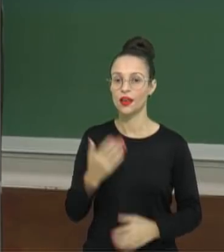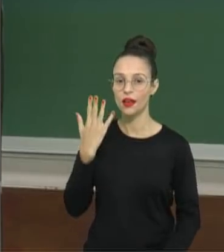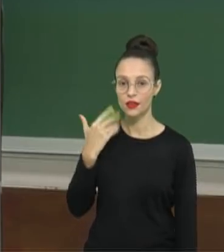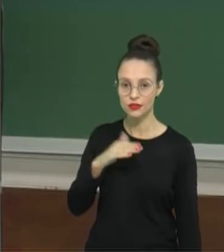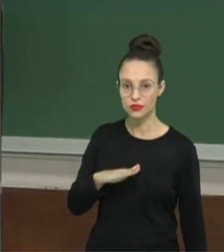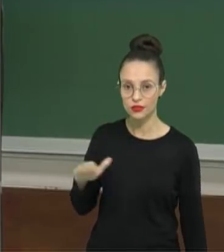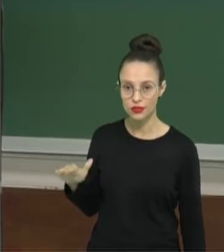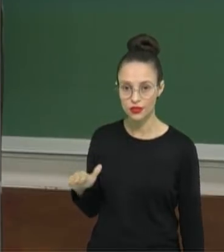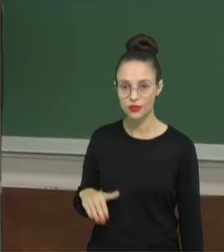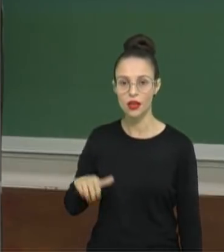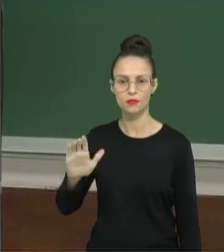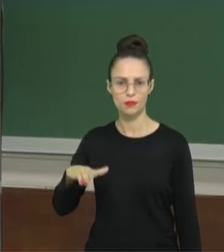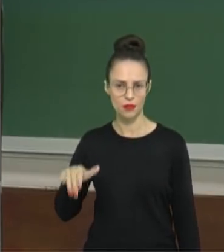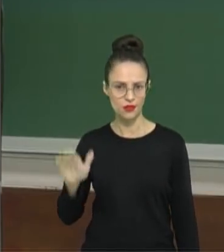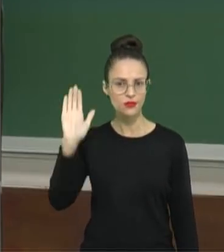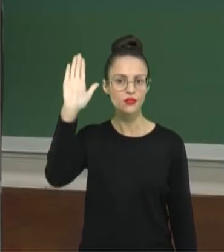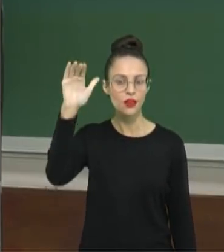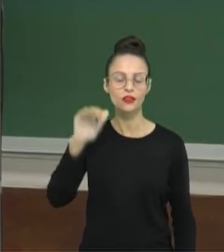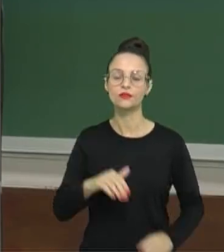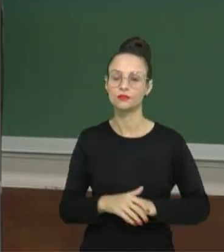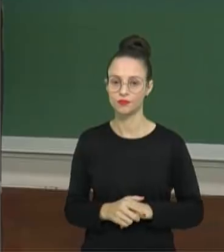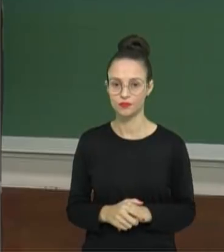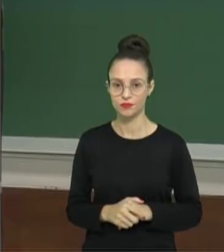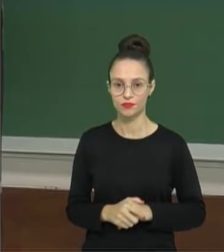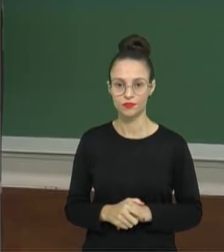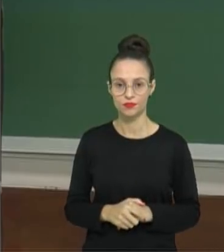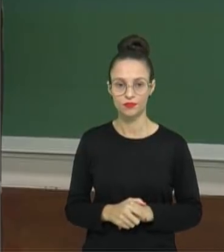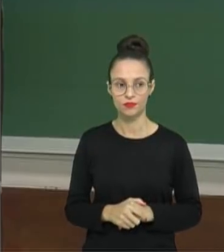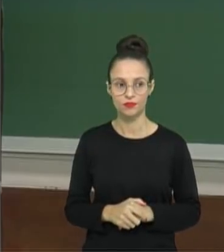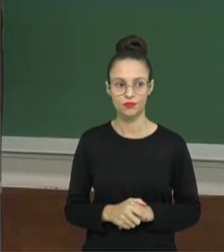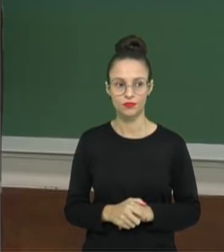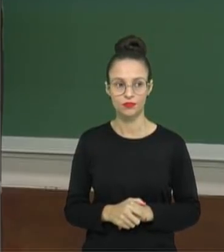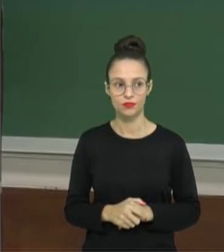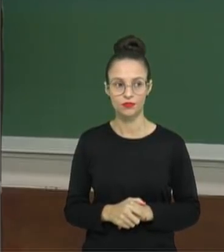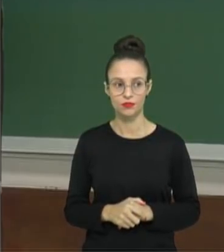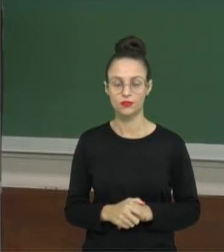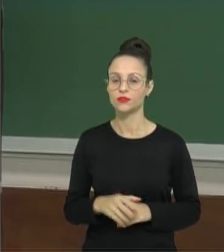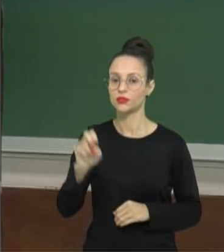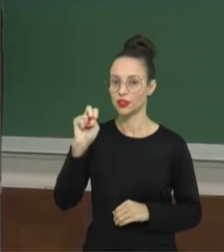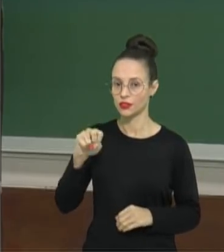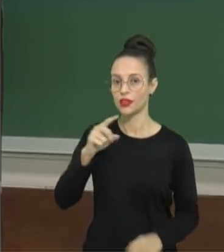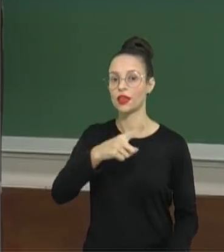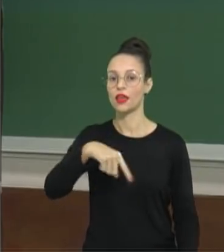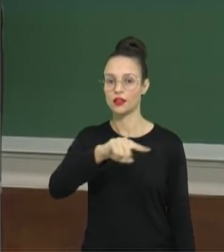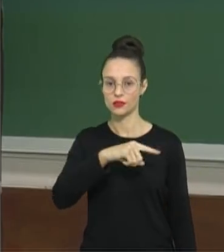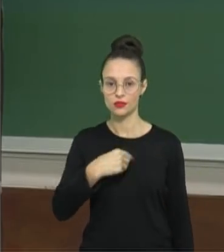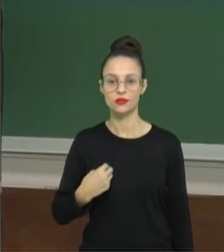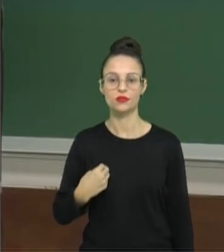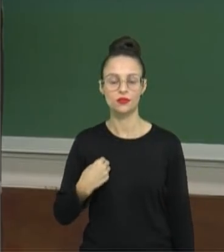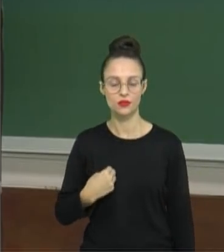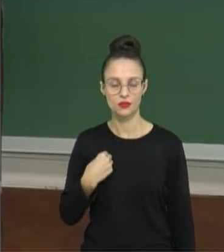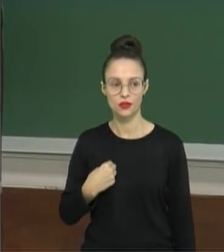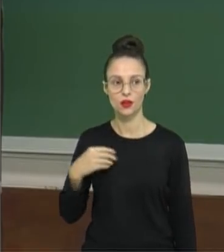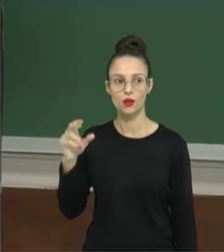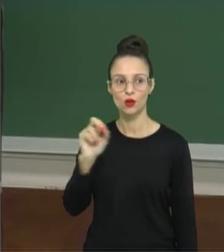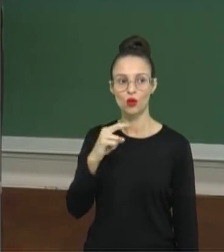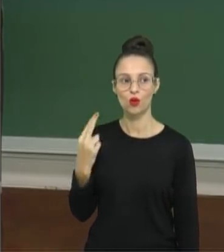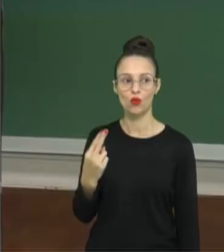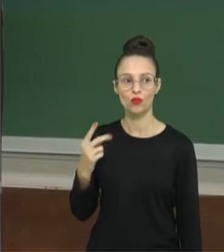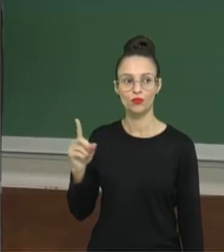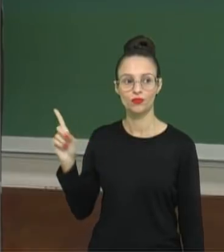crianças estão jogando basquete? Yes, they are. Sim, eles estão. Ou aparece